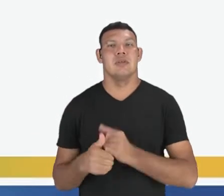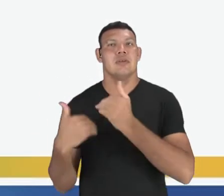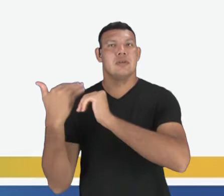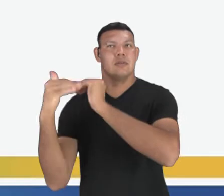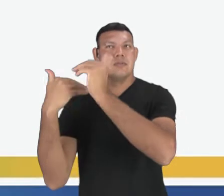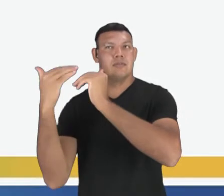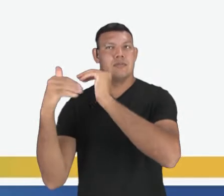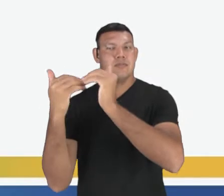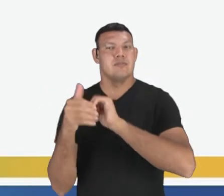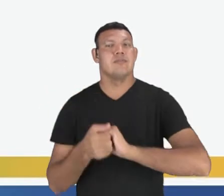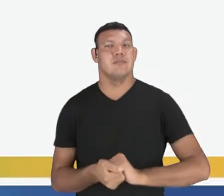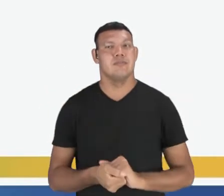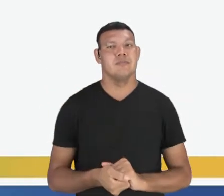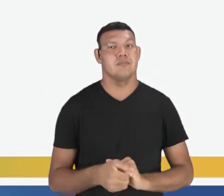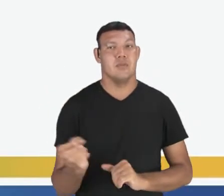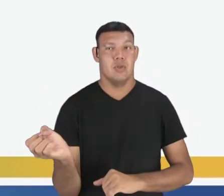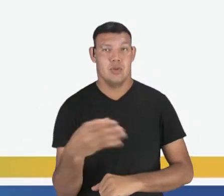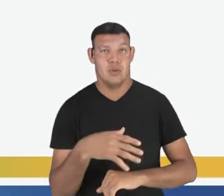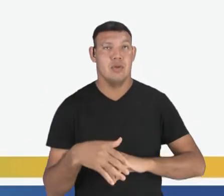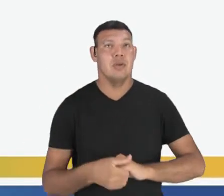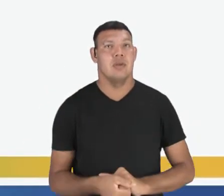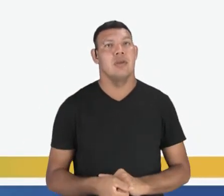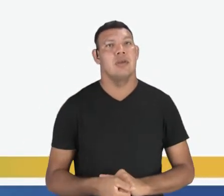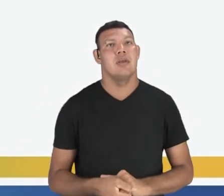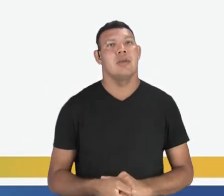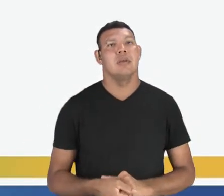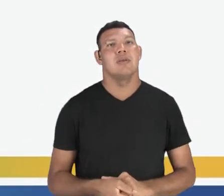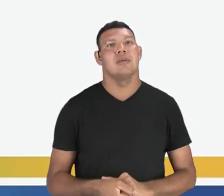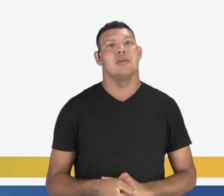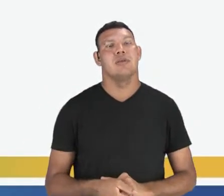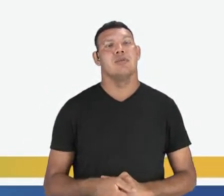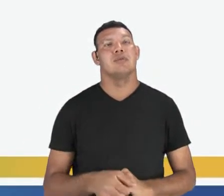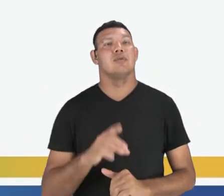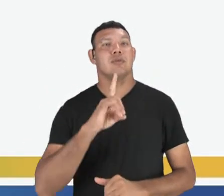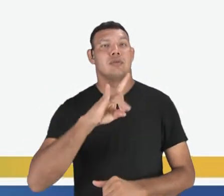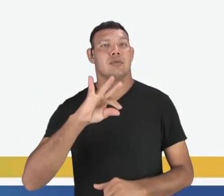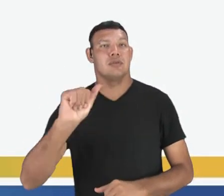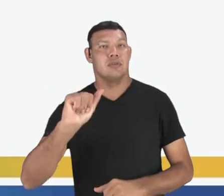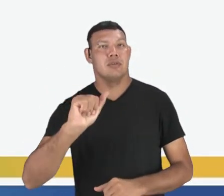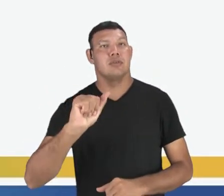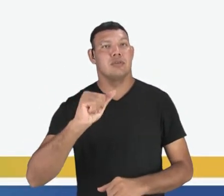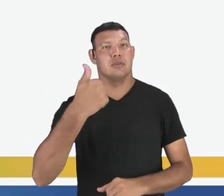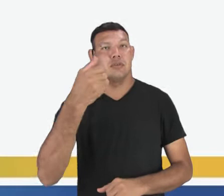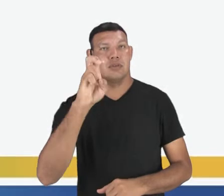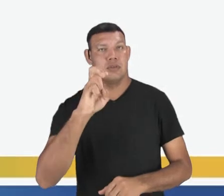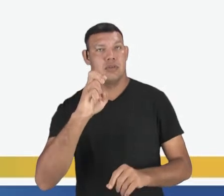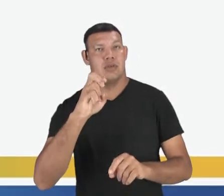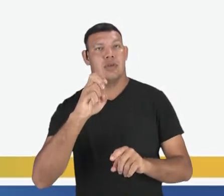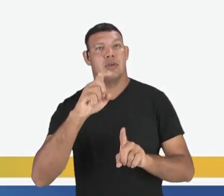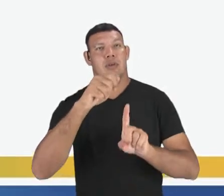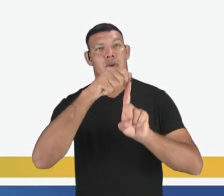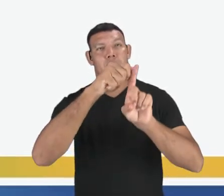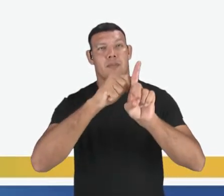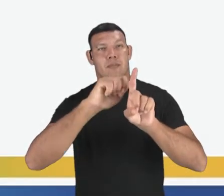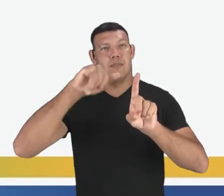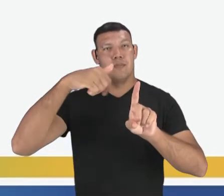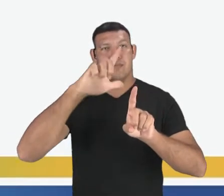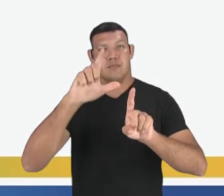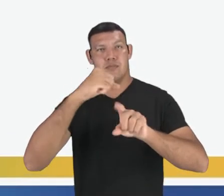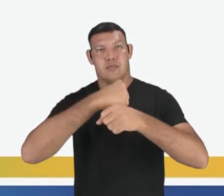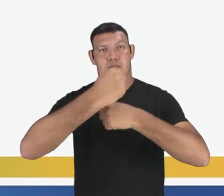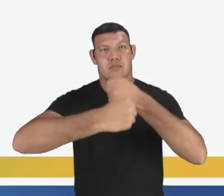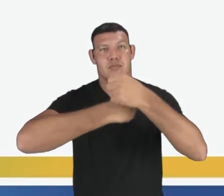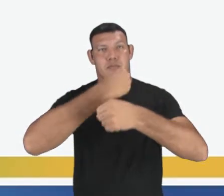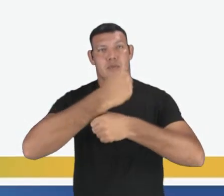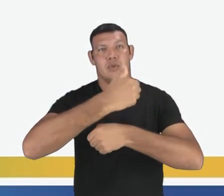Brasil, em 15 de julho de 2014 e entrou em vigor no dia 3 de julho de 2015. A sede